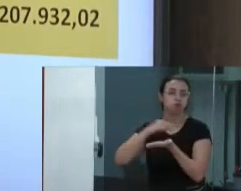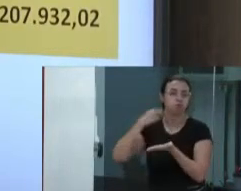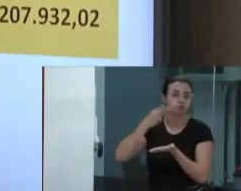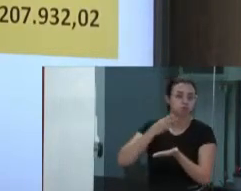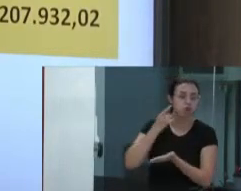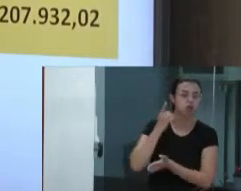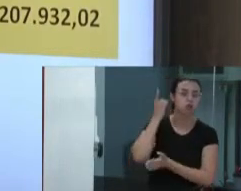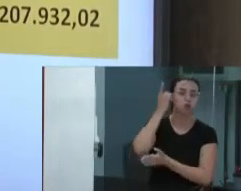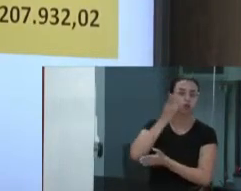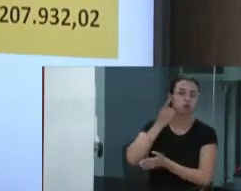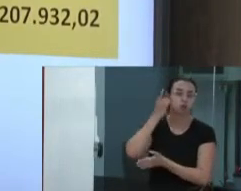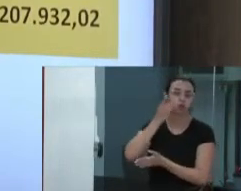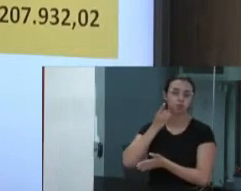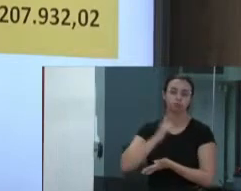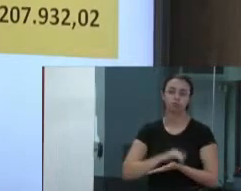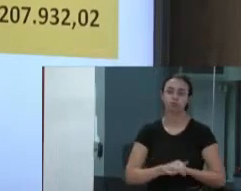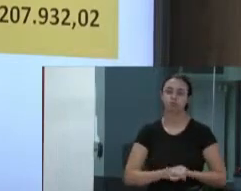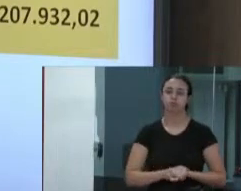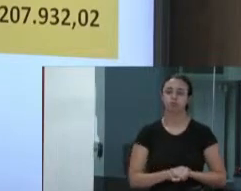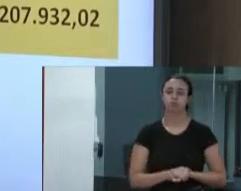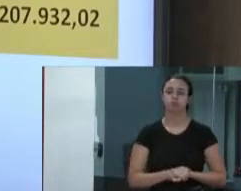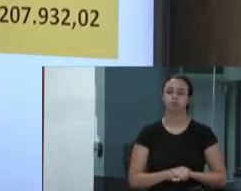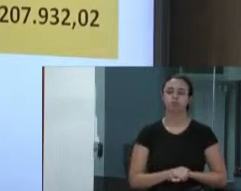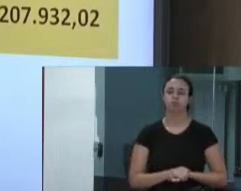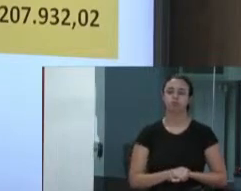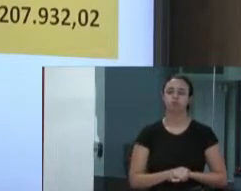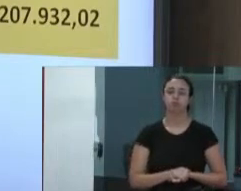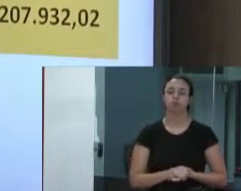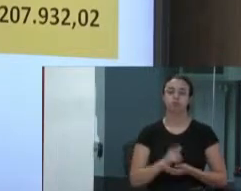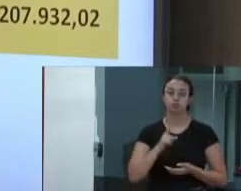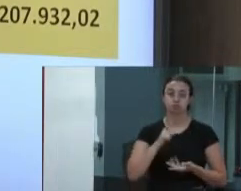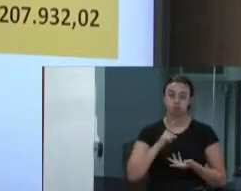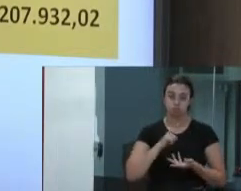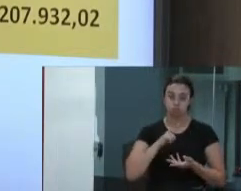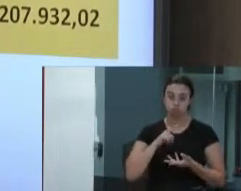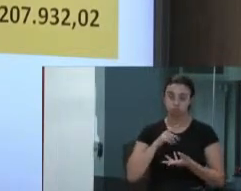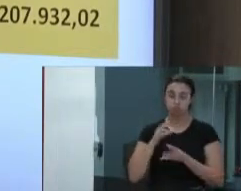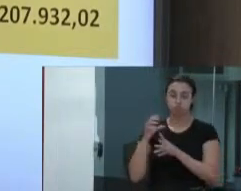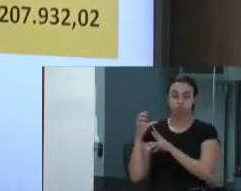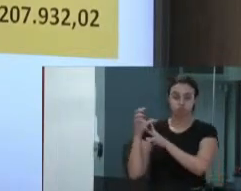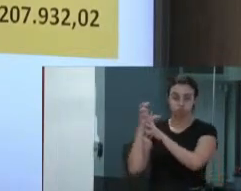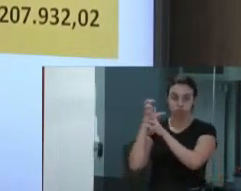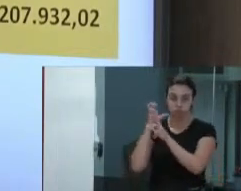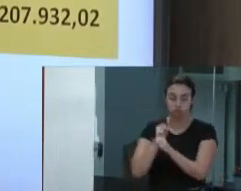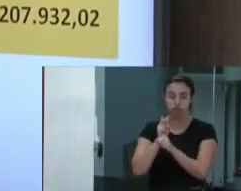outras destinações. Então, tivemos um total, né, um saldo de